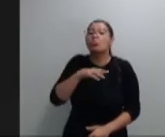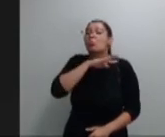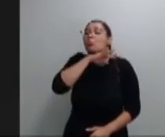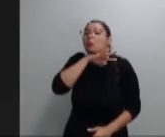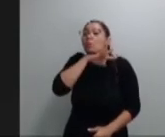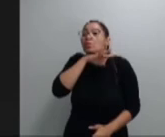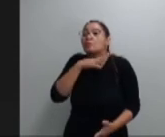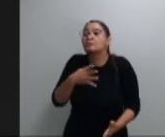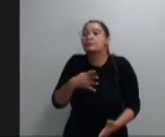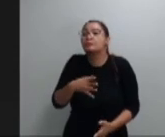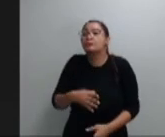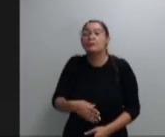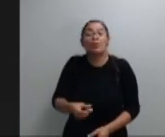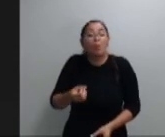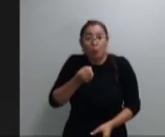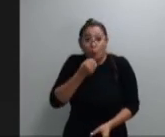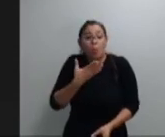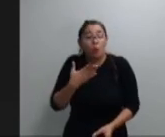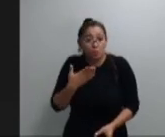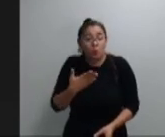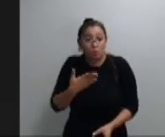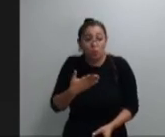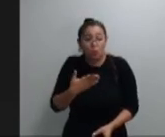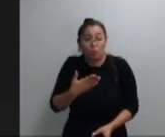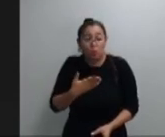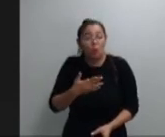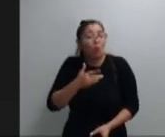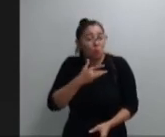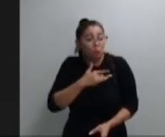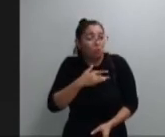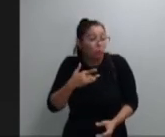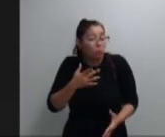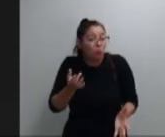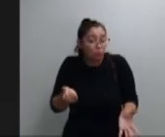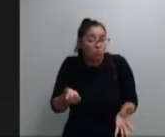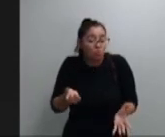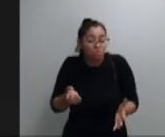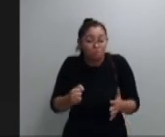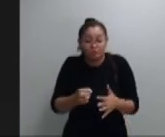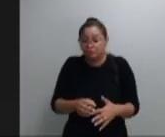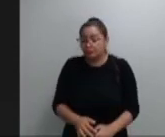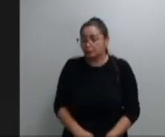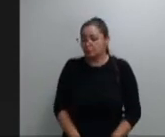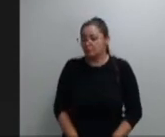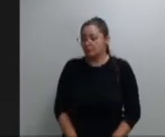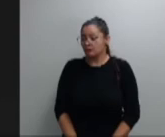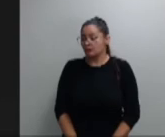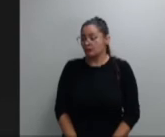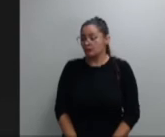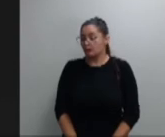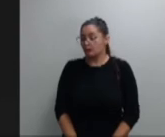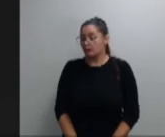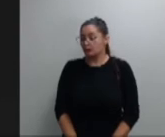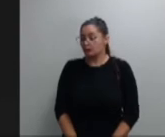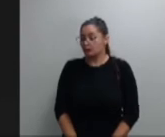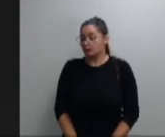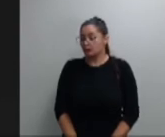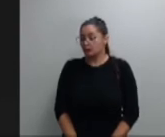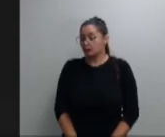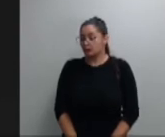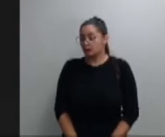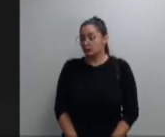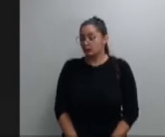isso é saudável ou é nocivo para a economia de um país em desenvolvimento que tenha grandes empresas tipo por exemplo os bancos as